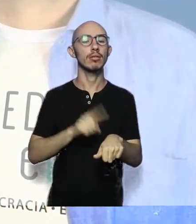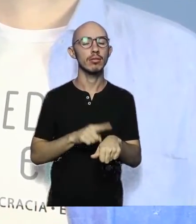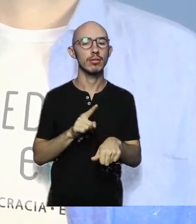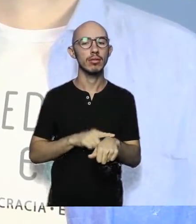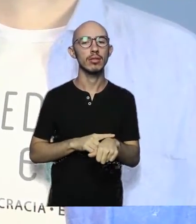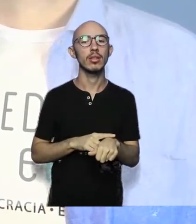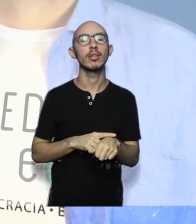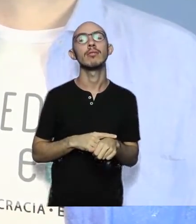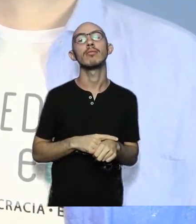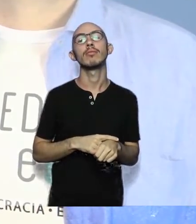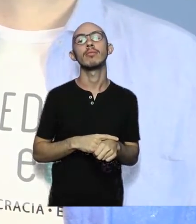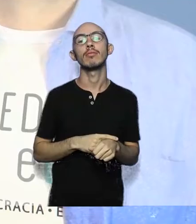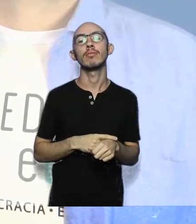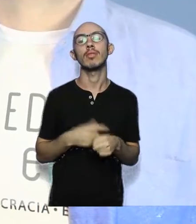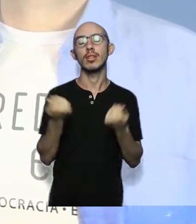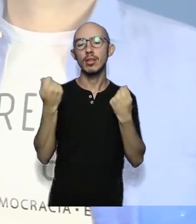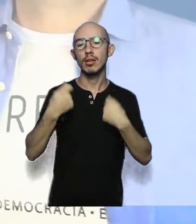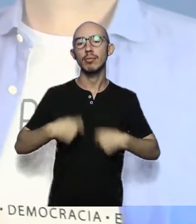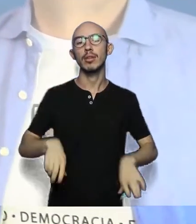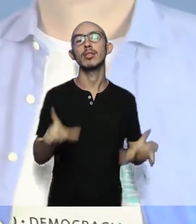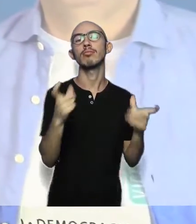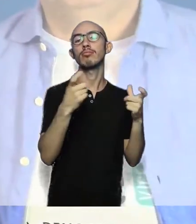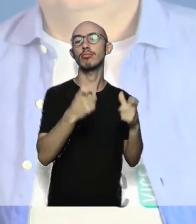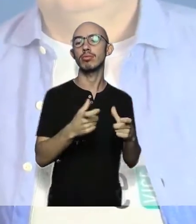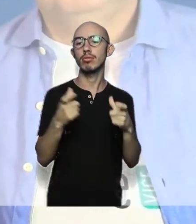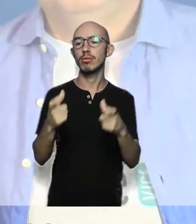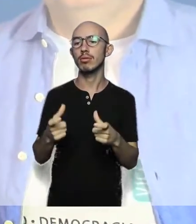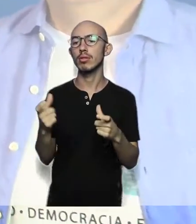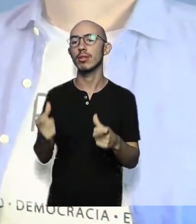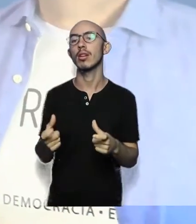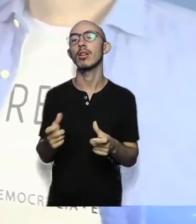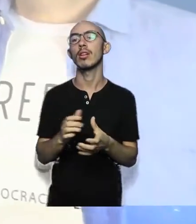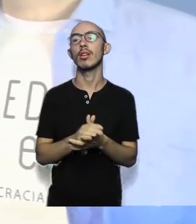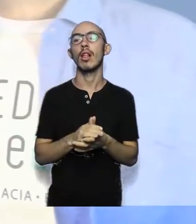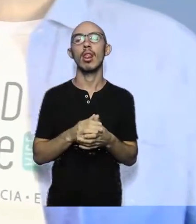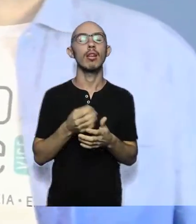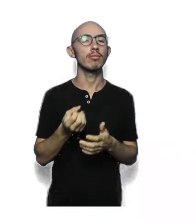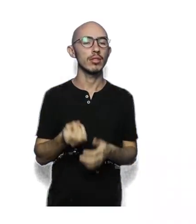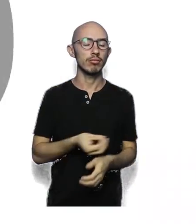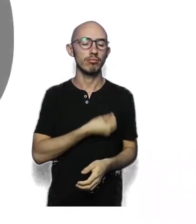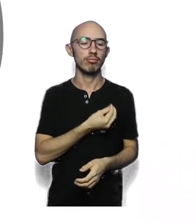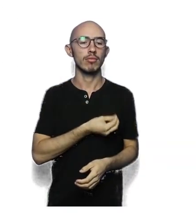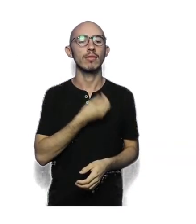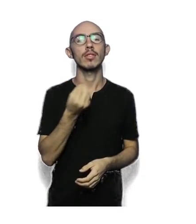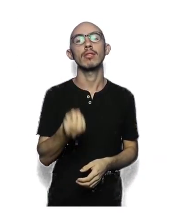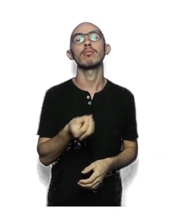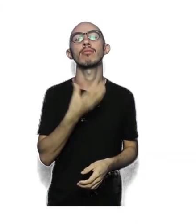efetivamente promover espaços que dê qualidade de vida à nossa comunidade.